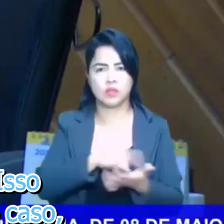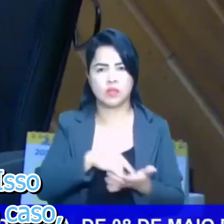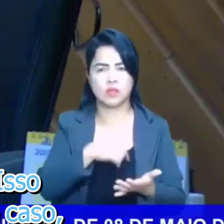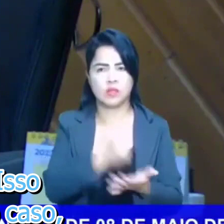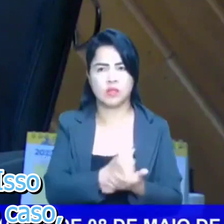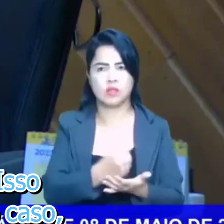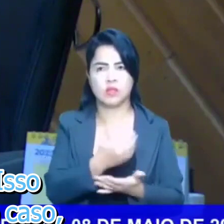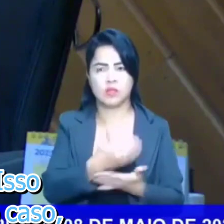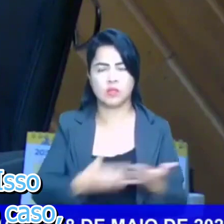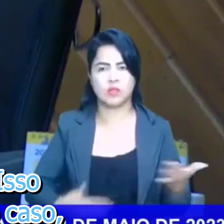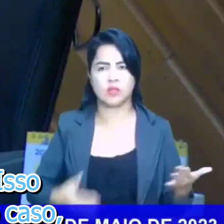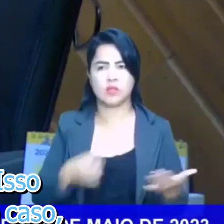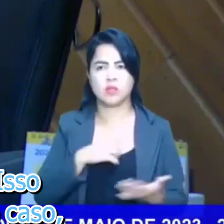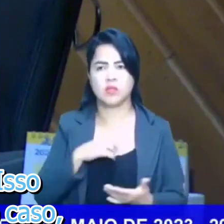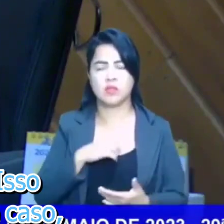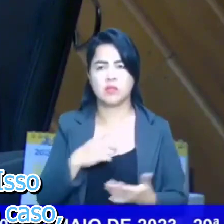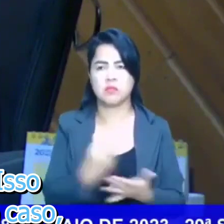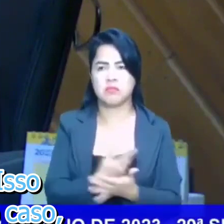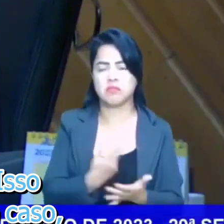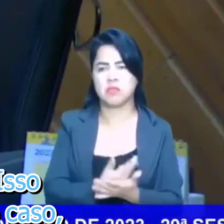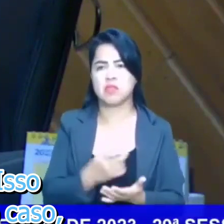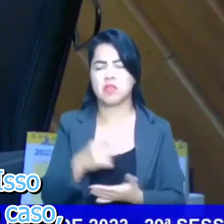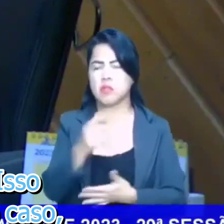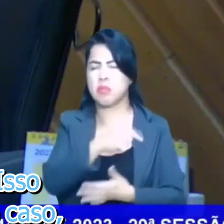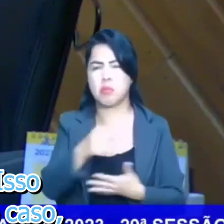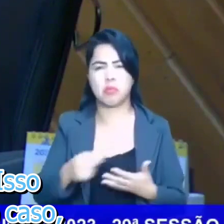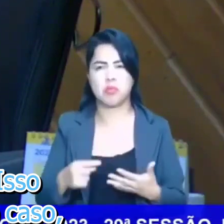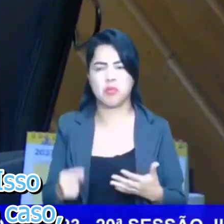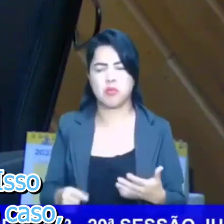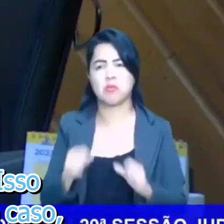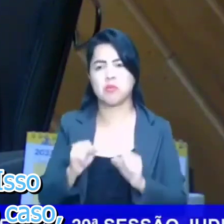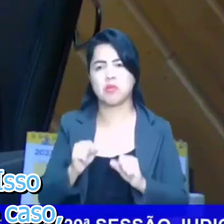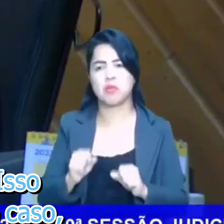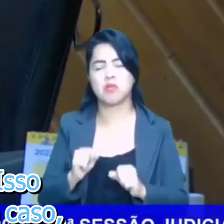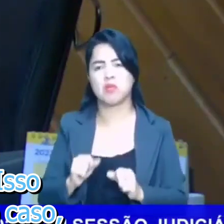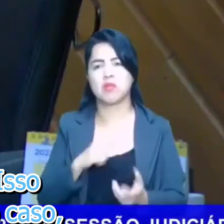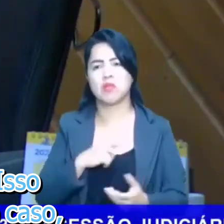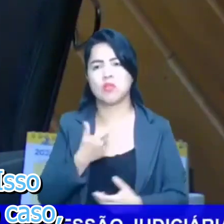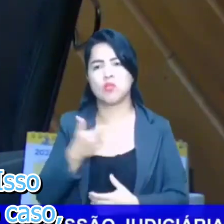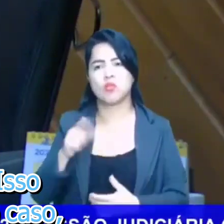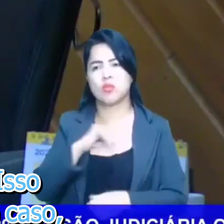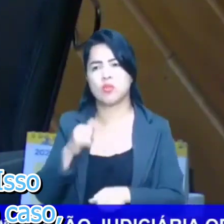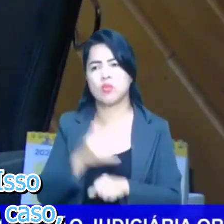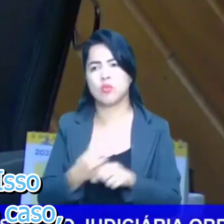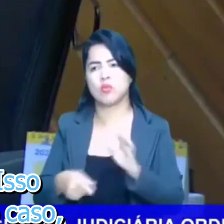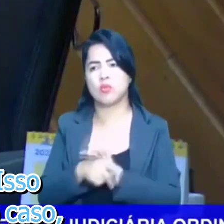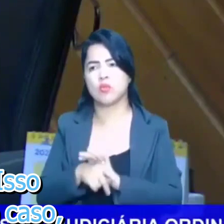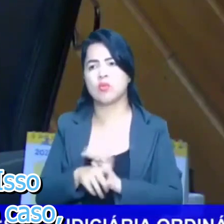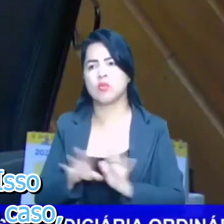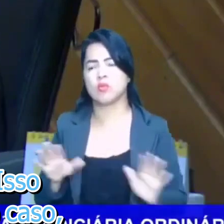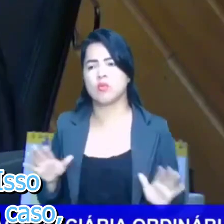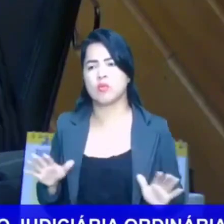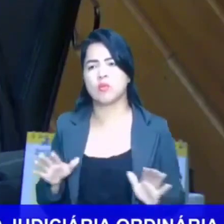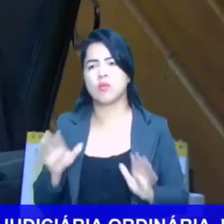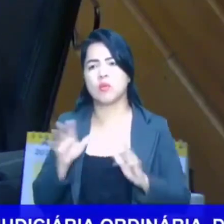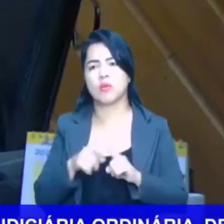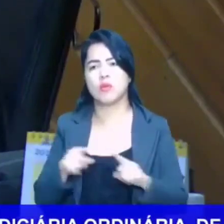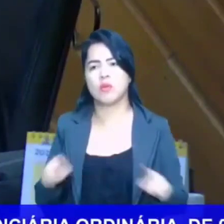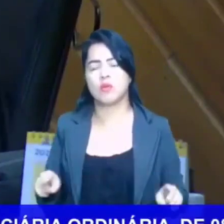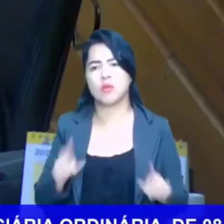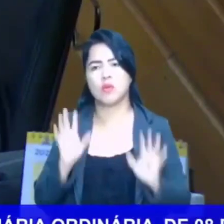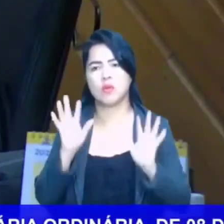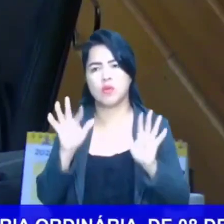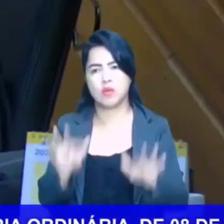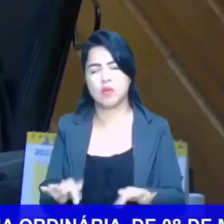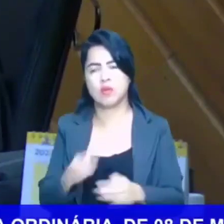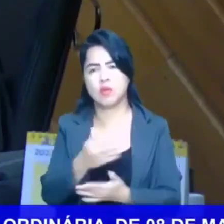seja totalmente idônea, desvio, etc., etc., isso pode ser objeto de uma outra ação própria, se for o caso. Mas aqui, para fim